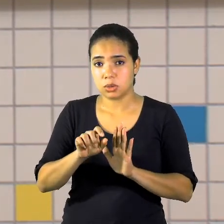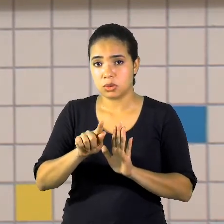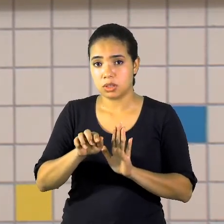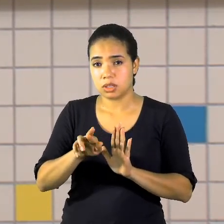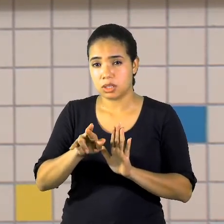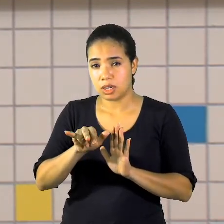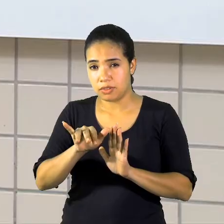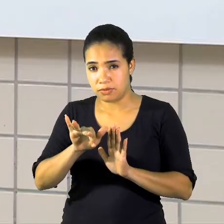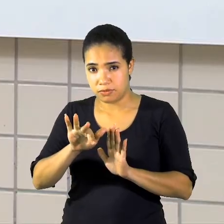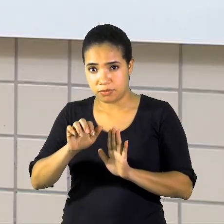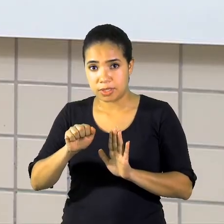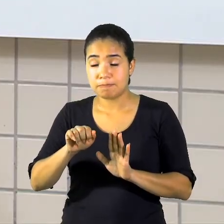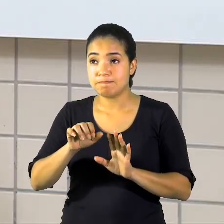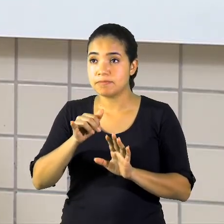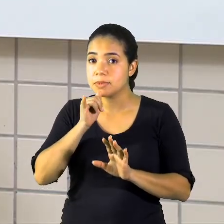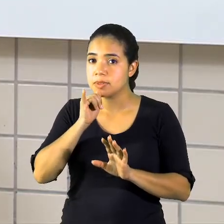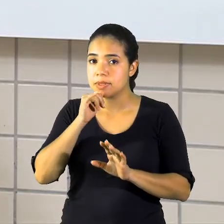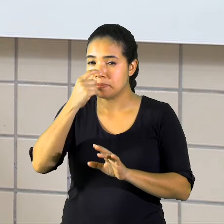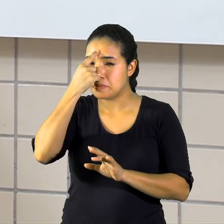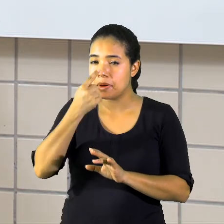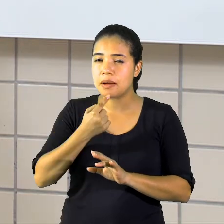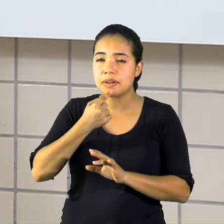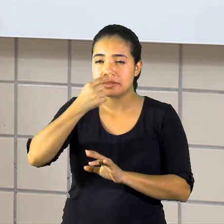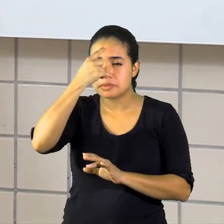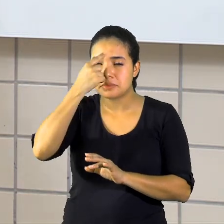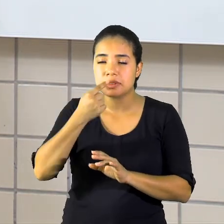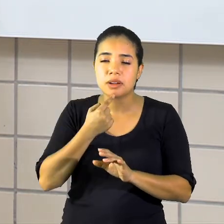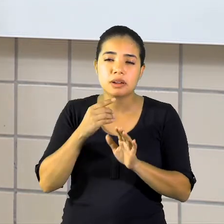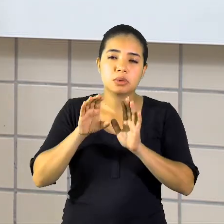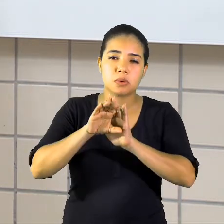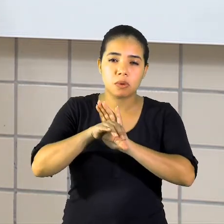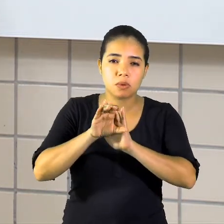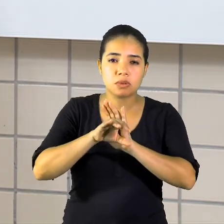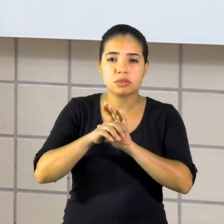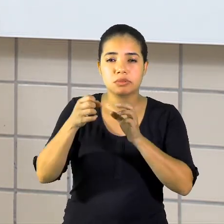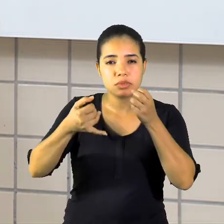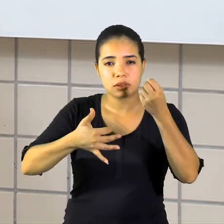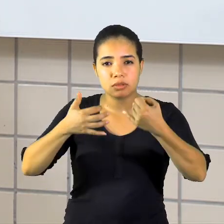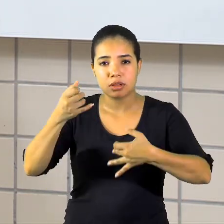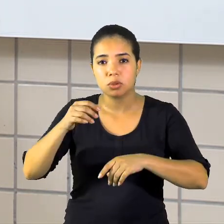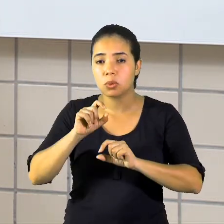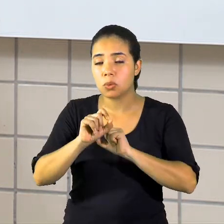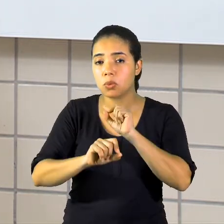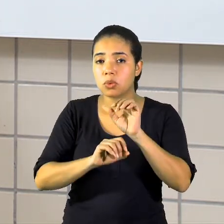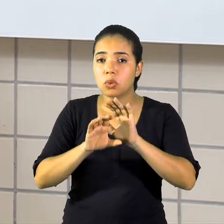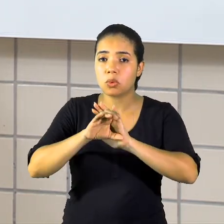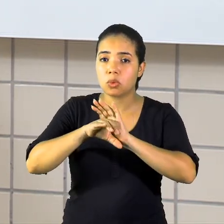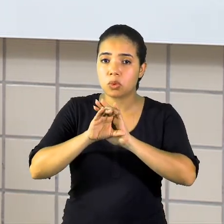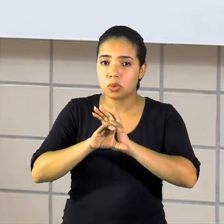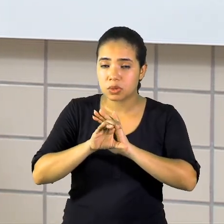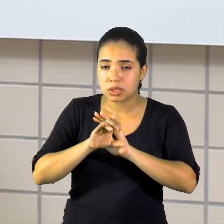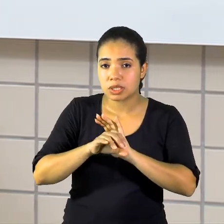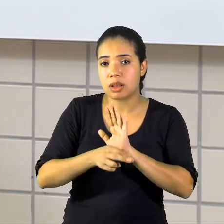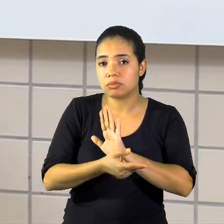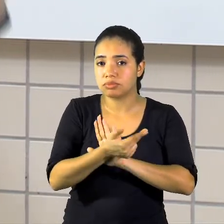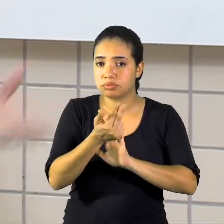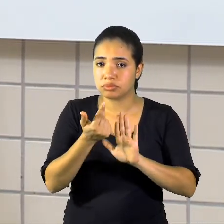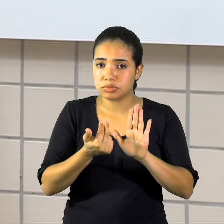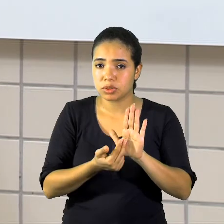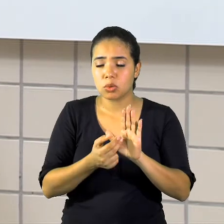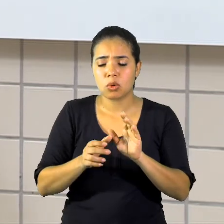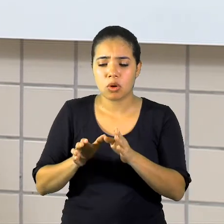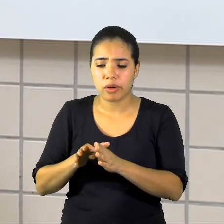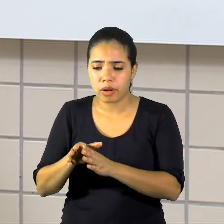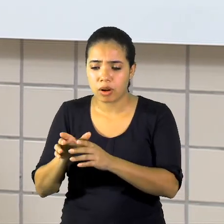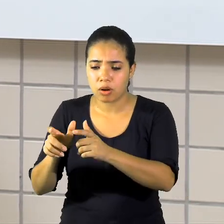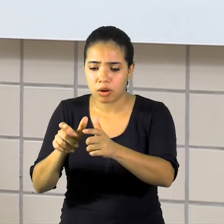assim, muito de exemplos e muito de conceitos, né? O conceito, o que é o conceito de cartografia e o que é conceito de orientação